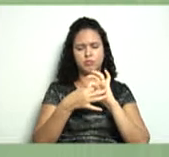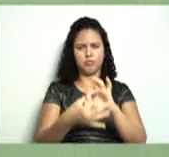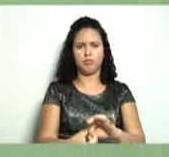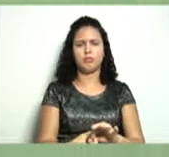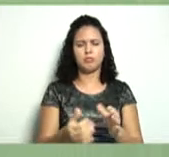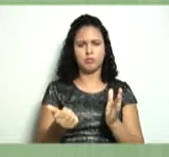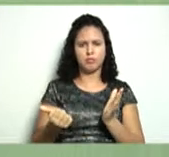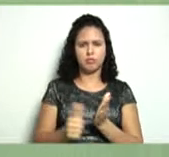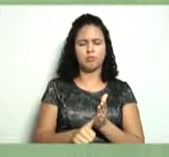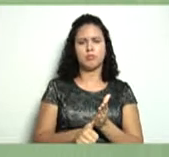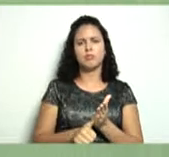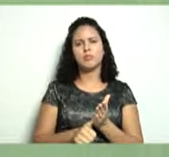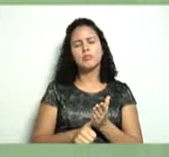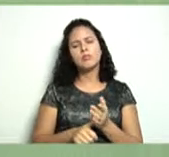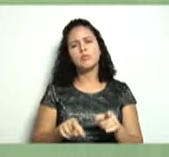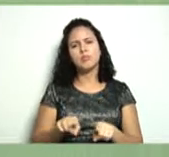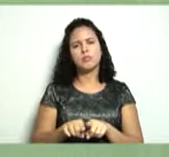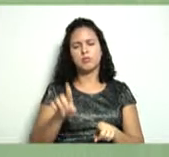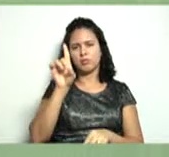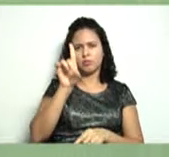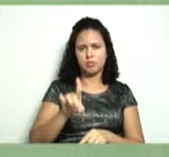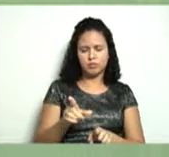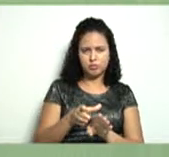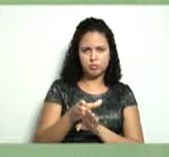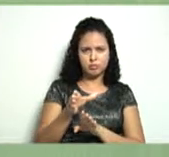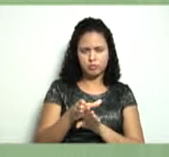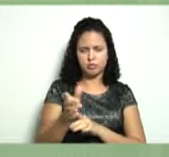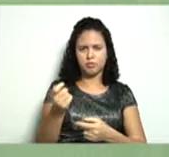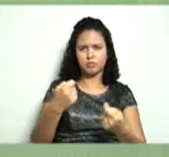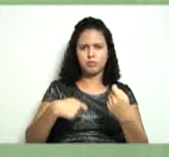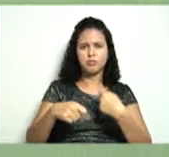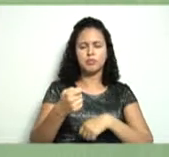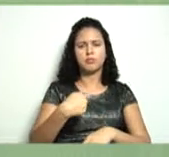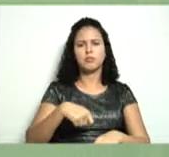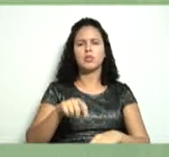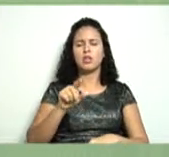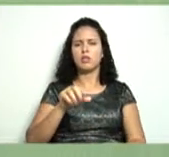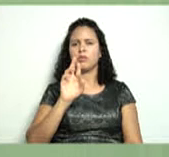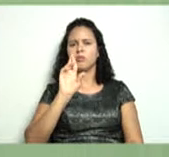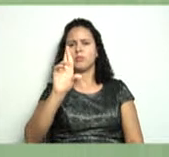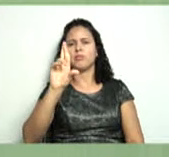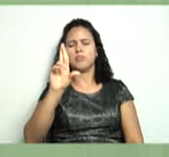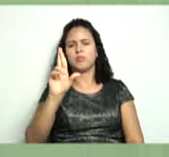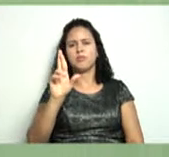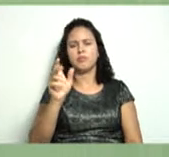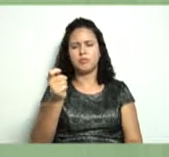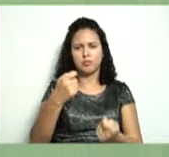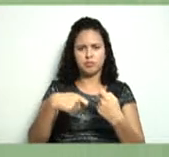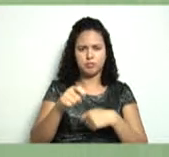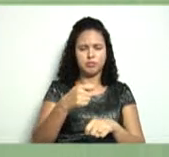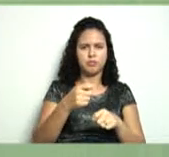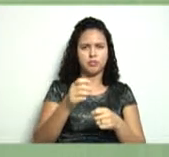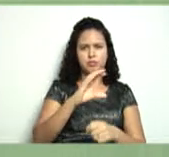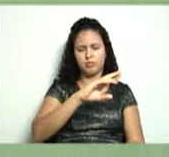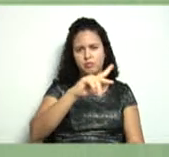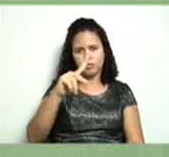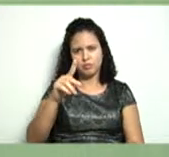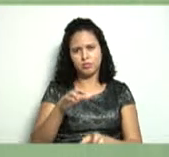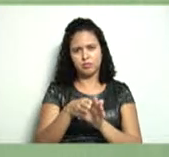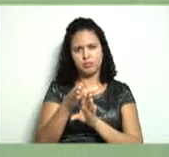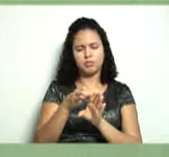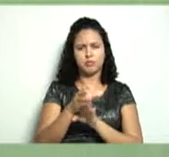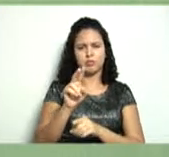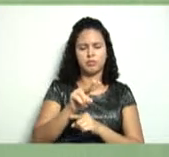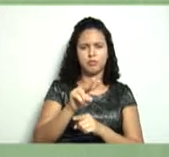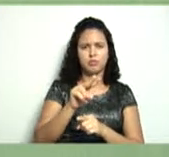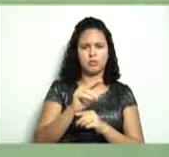todos os associados. Vimos que a diretoria ou o conselho de administração é o órgão responsável pela administração da cooperativa e o conselho fiscal é